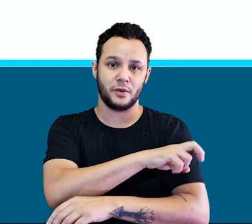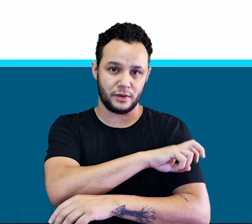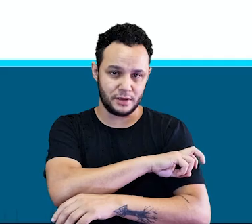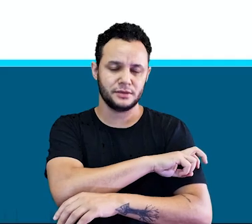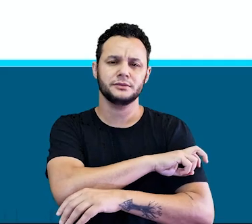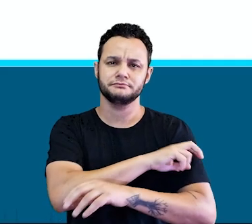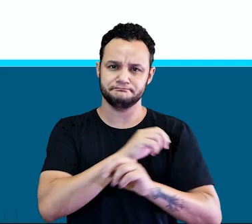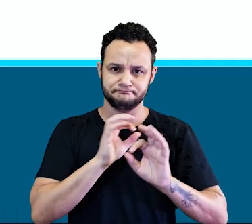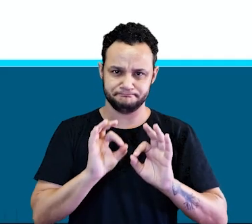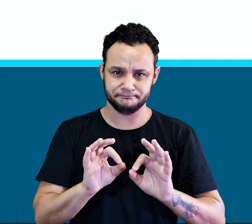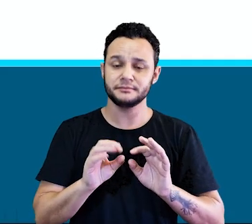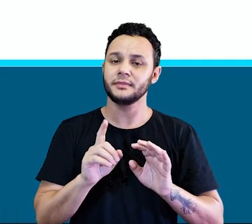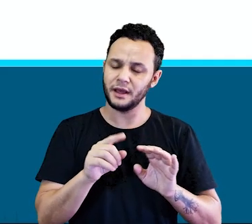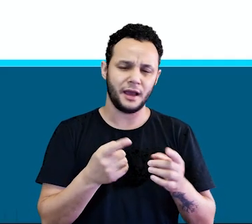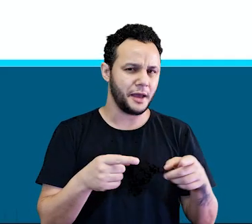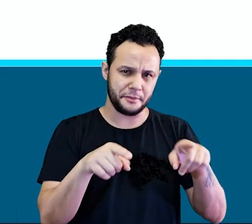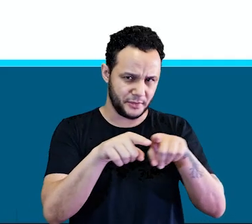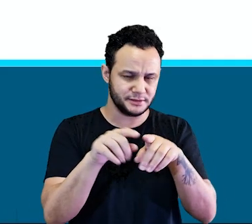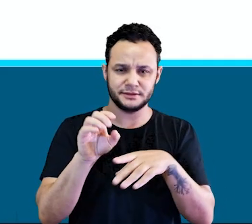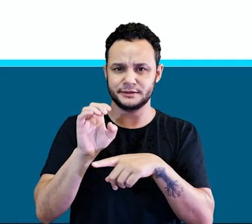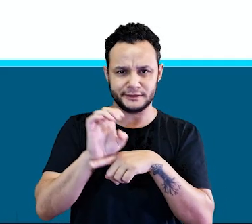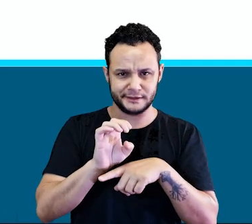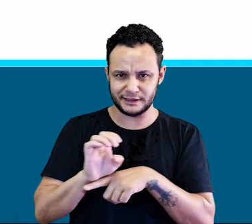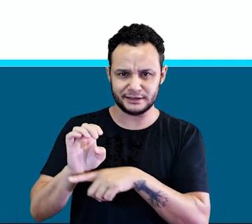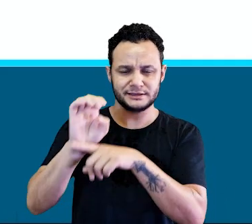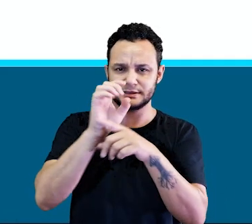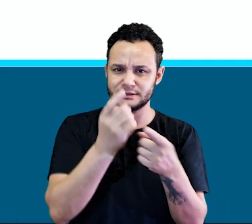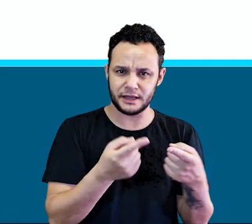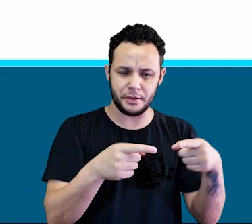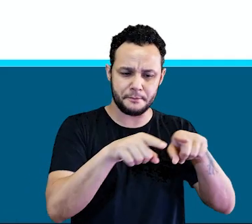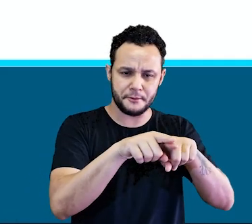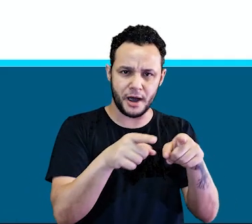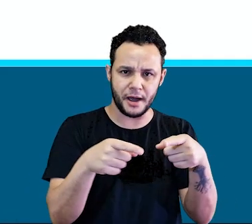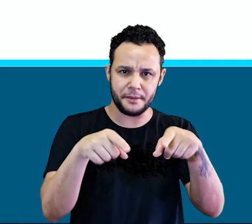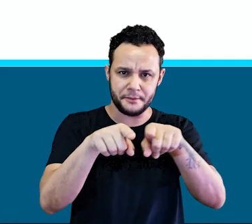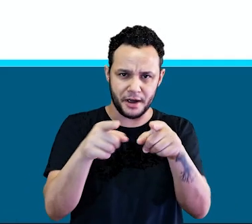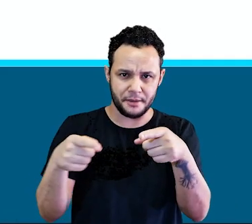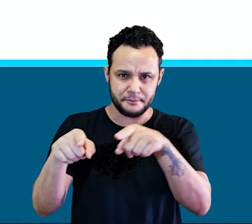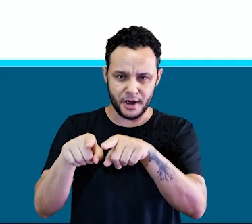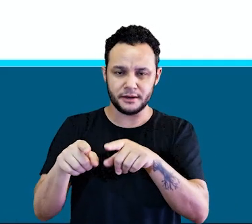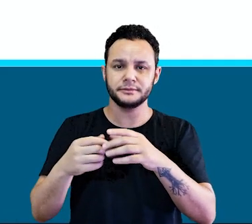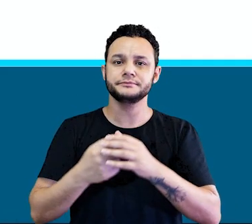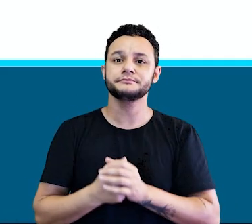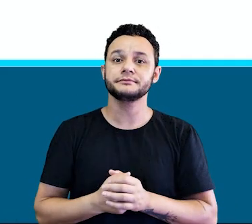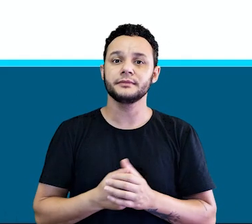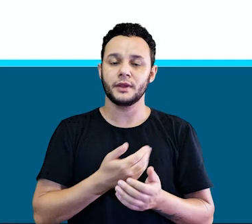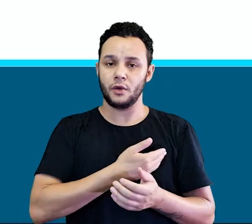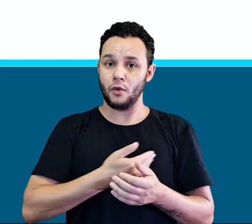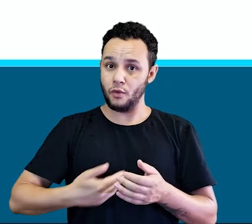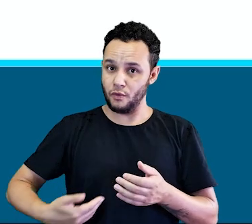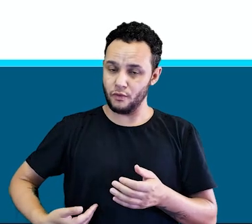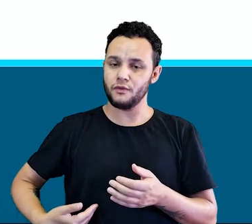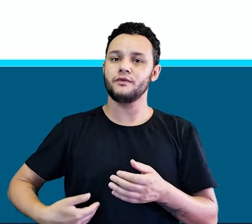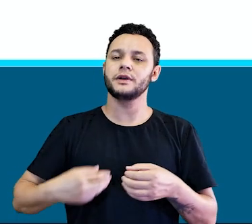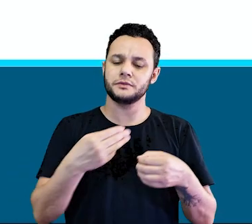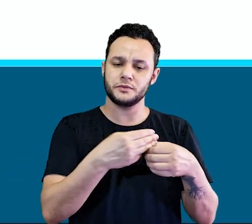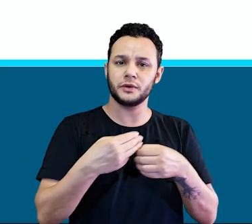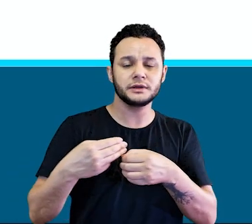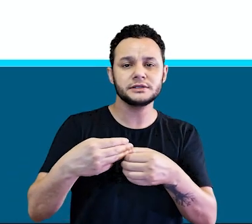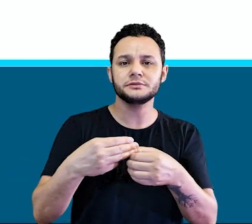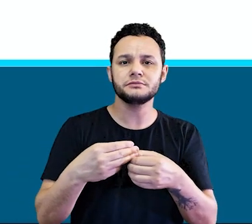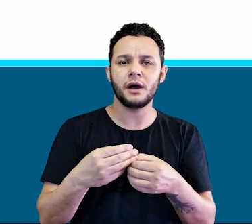né, lembrando que o ensino fundamental tem sua parceria aí também com o Estado. E os governos municipais também precisam